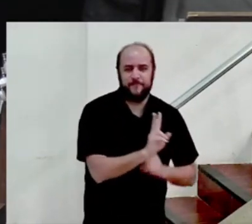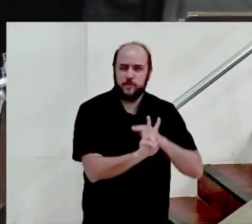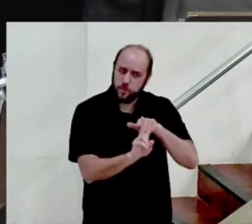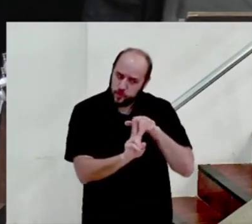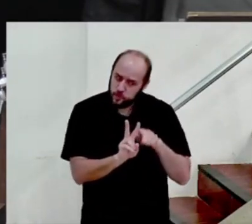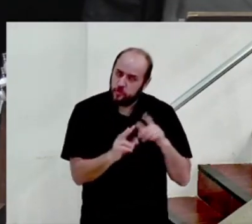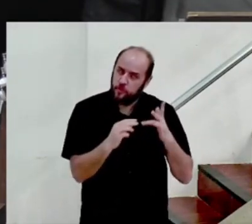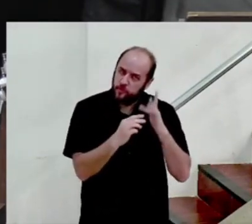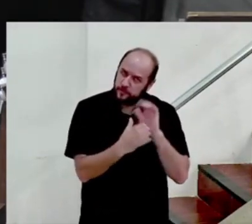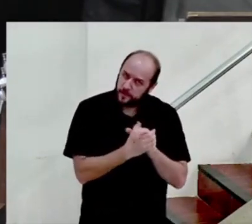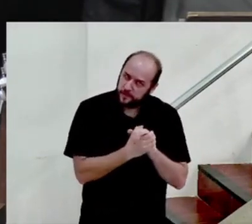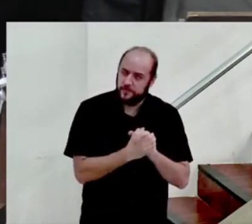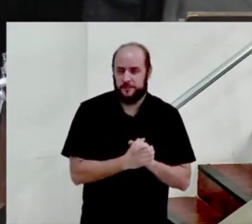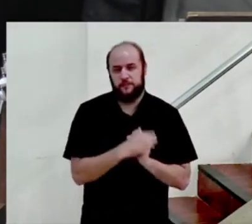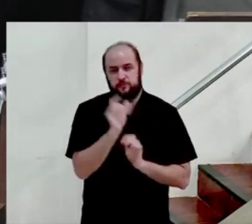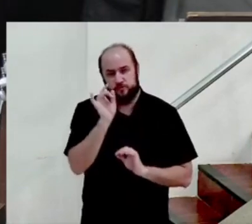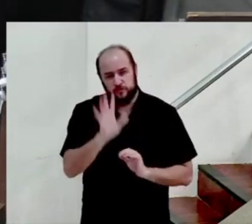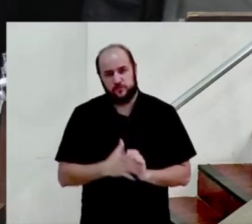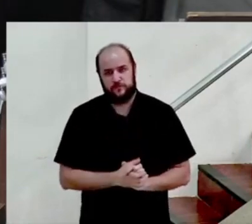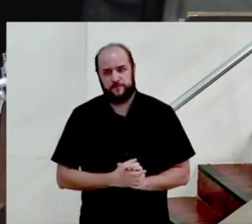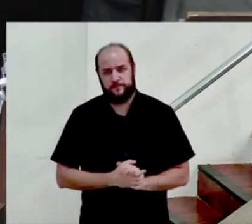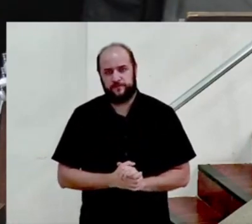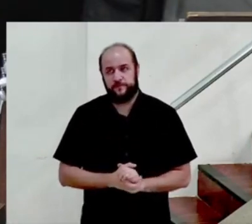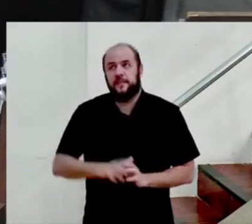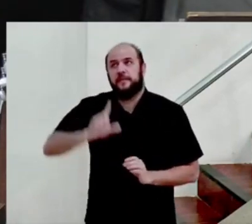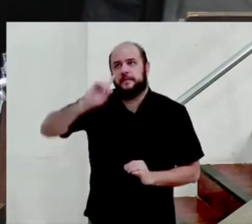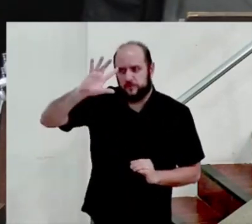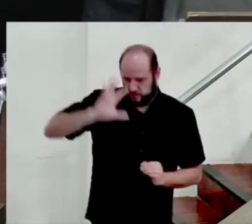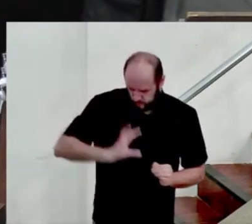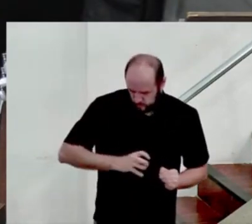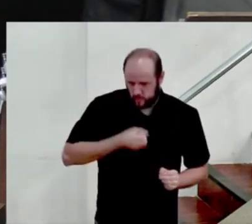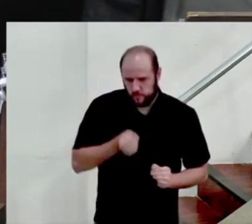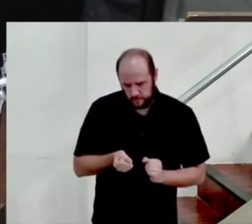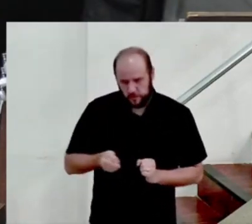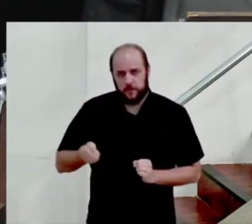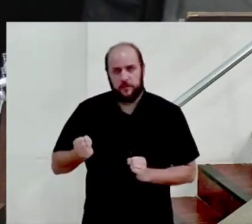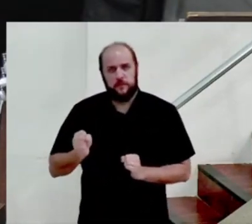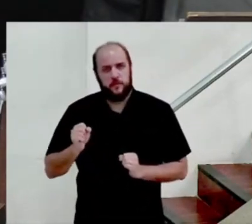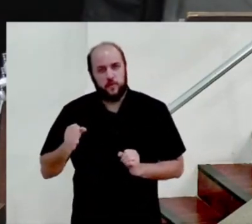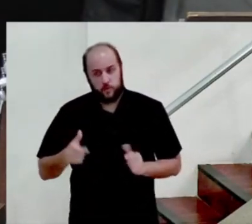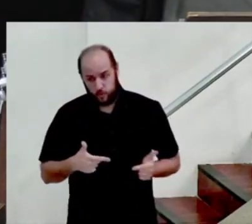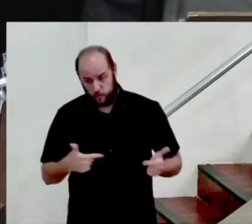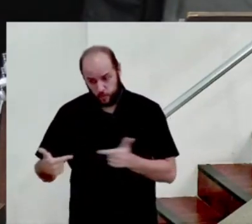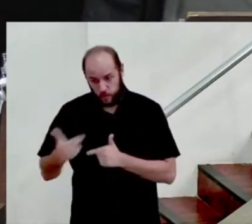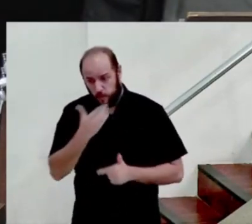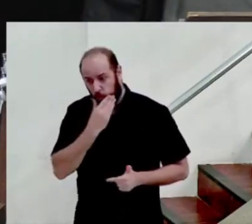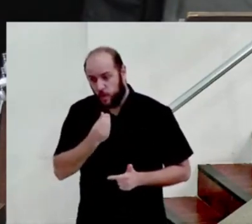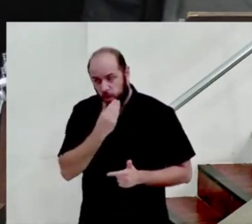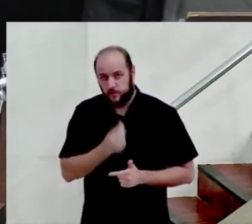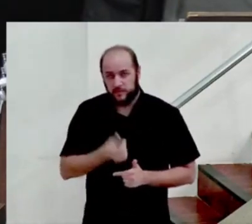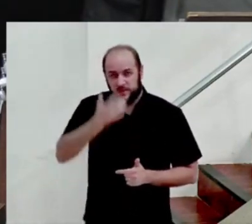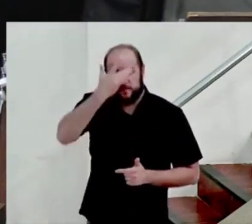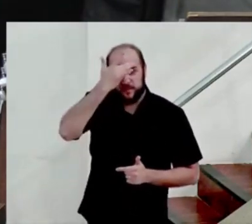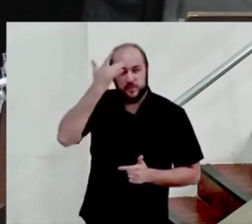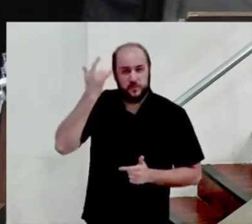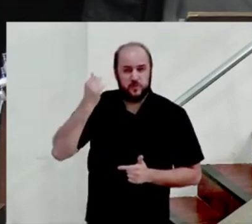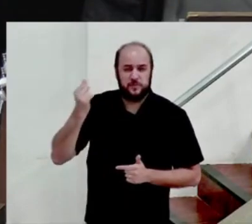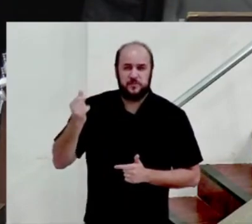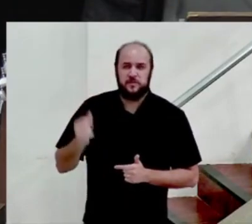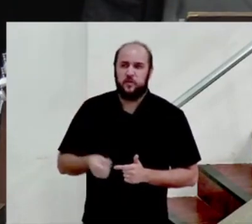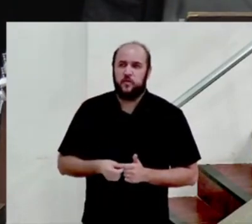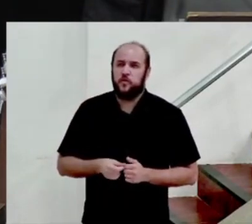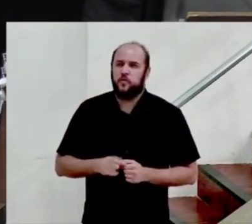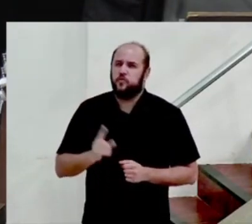6, que então traz a ira de Deus sobre a humanidade, é que aqueles que eram como filhos de